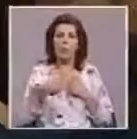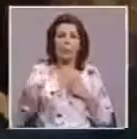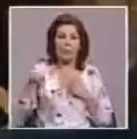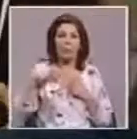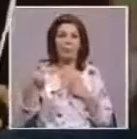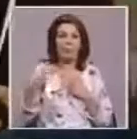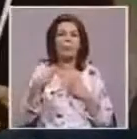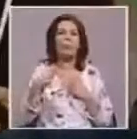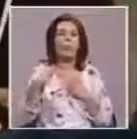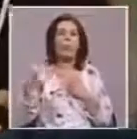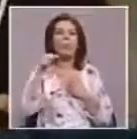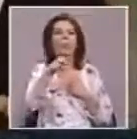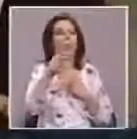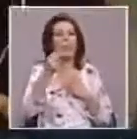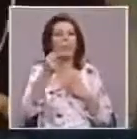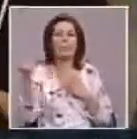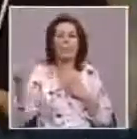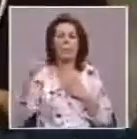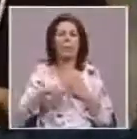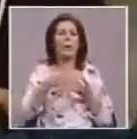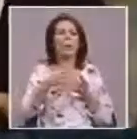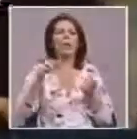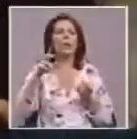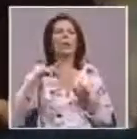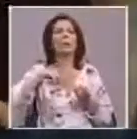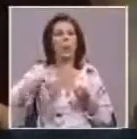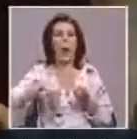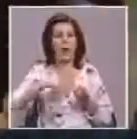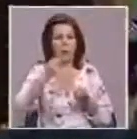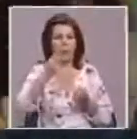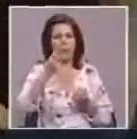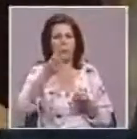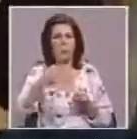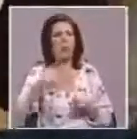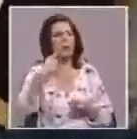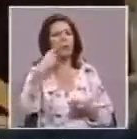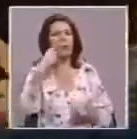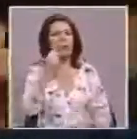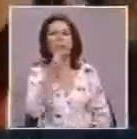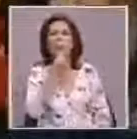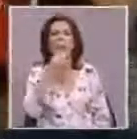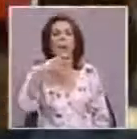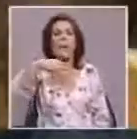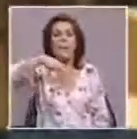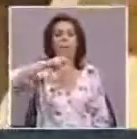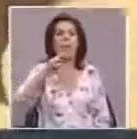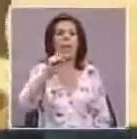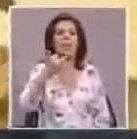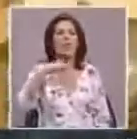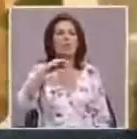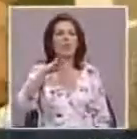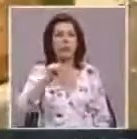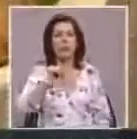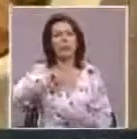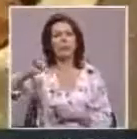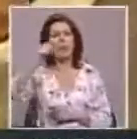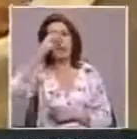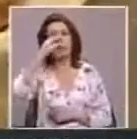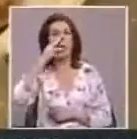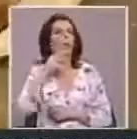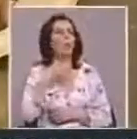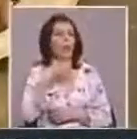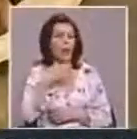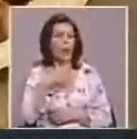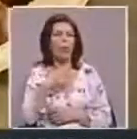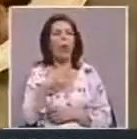Nós vamos muito ao continente. Nunca tínhamos provado. E de Maranho. Já sabe que é típico de Castelo Branco, da Beira Baixa.